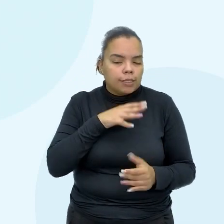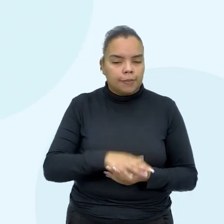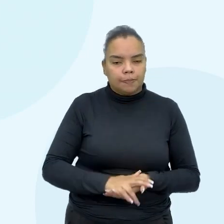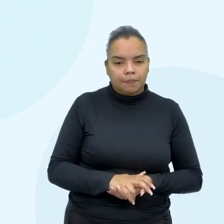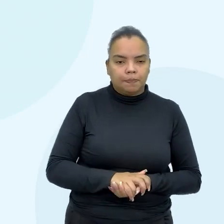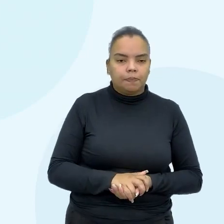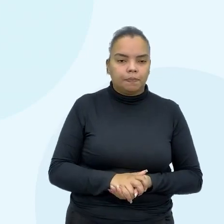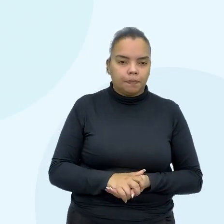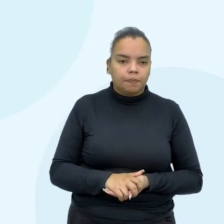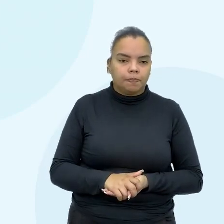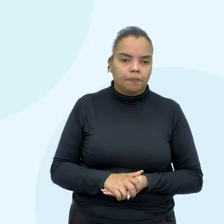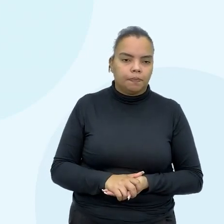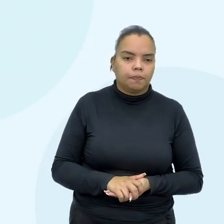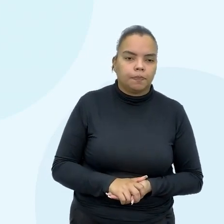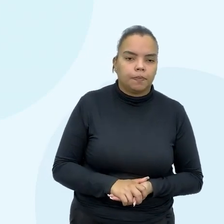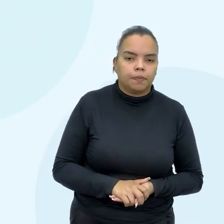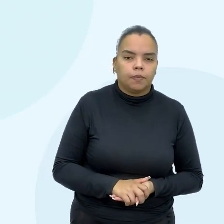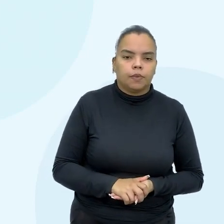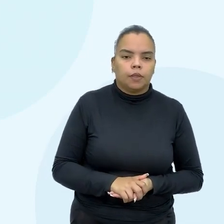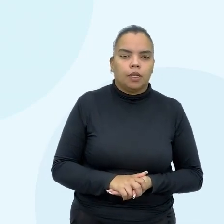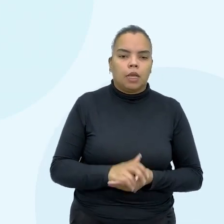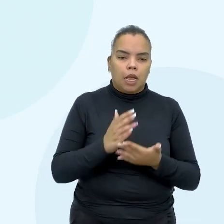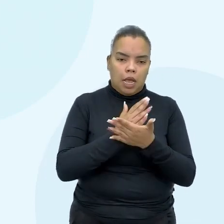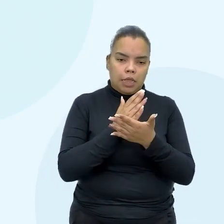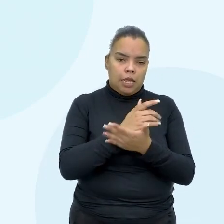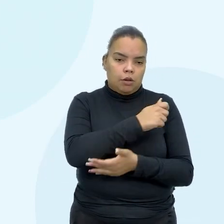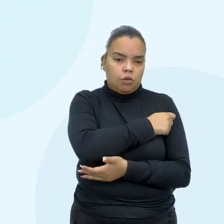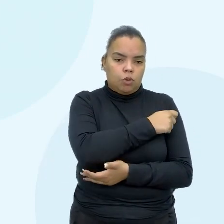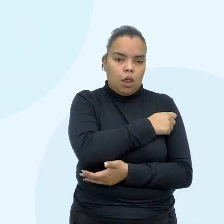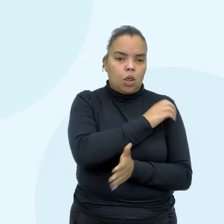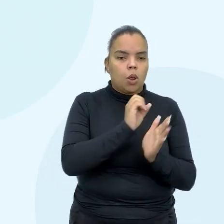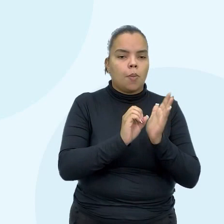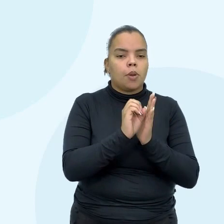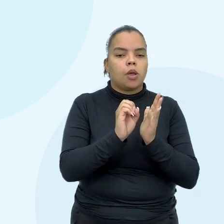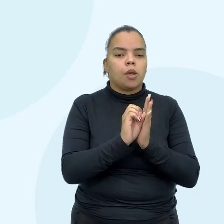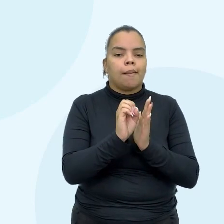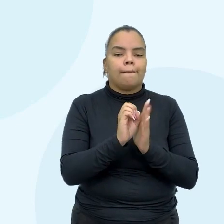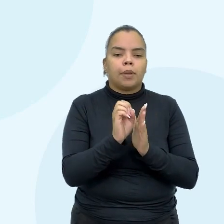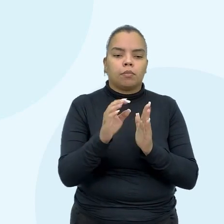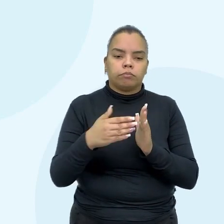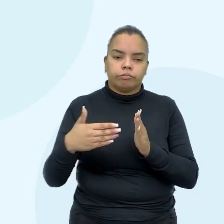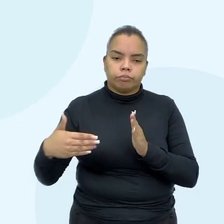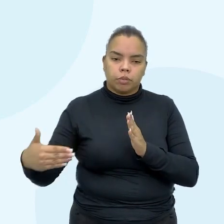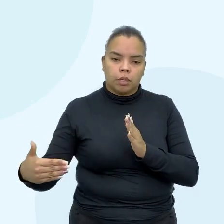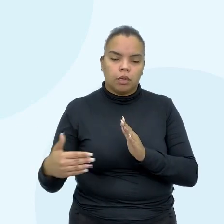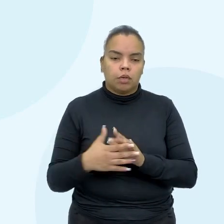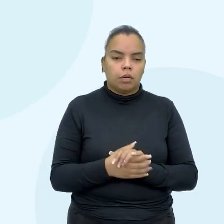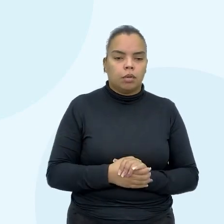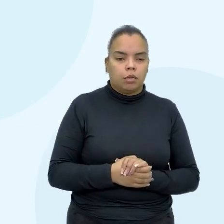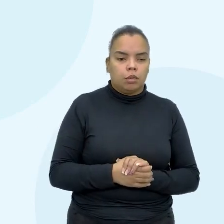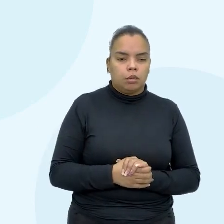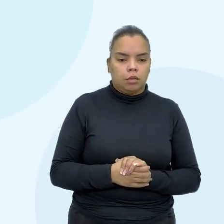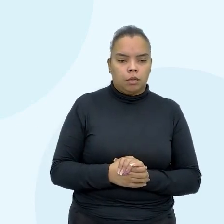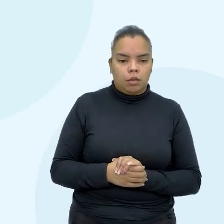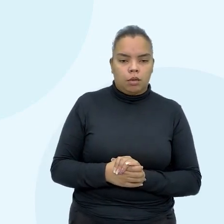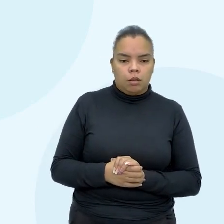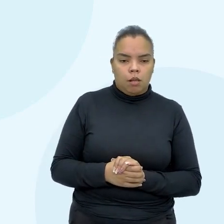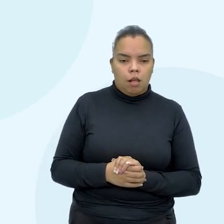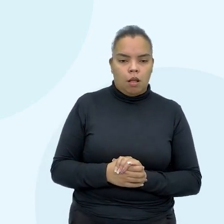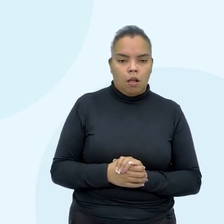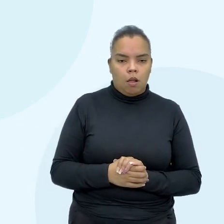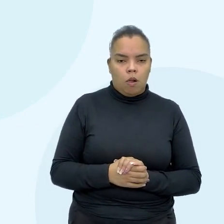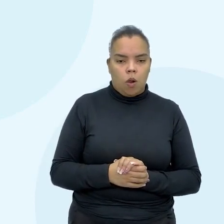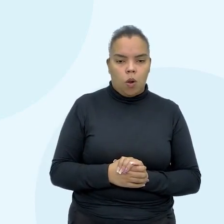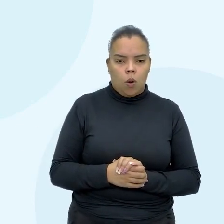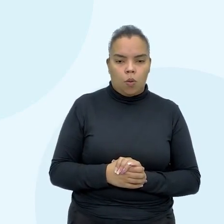Aí, nosso Saiba Mais também, temos o caderno de aluno, a programação do Centro de Mídia, o guia do ensino híbrido e o